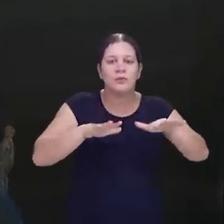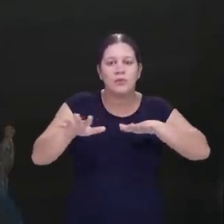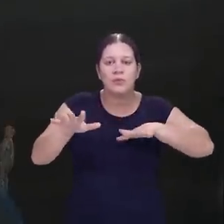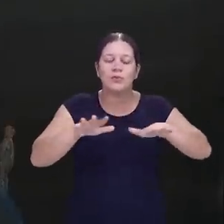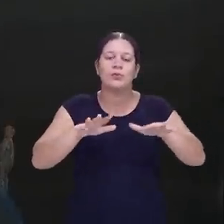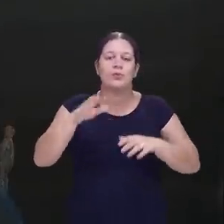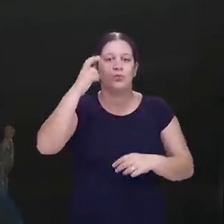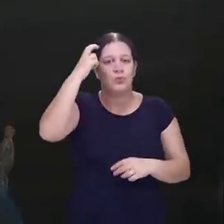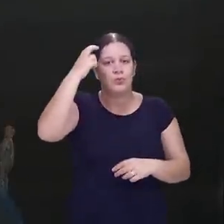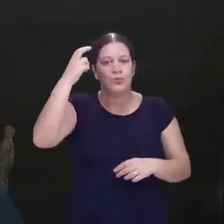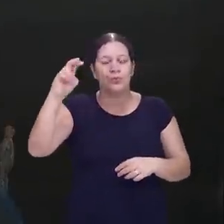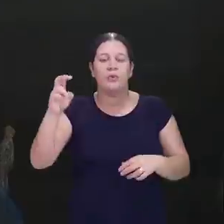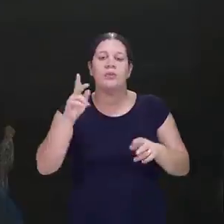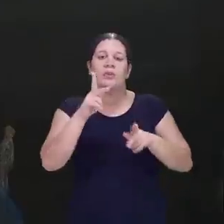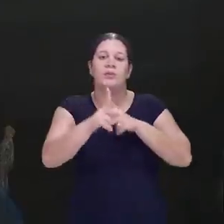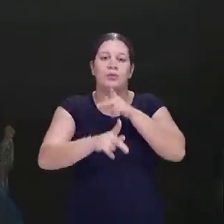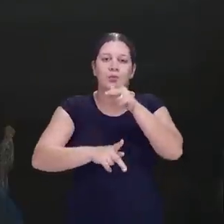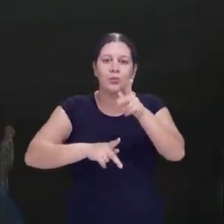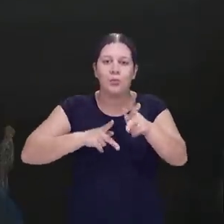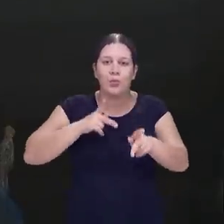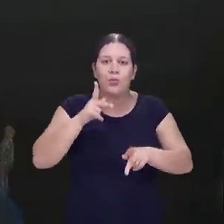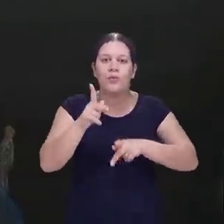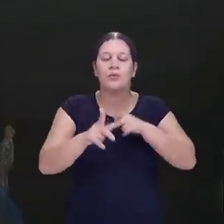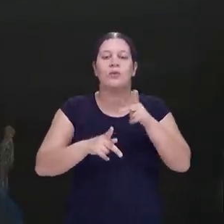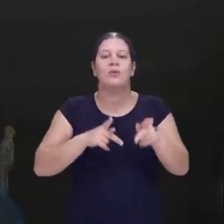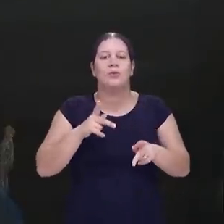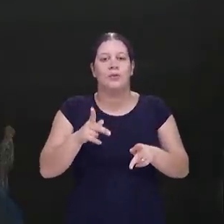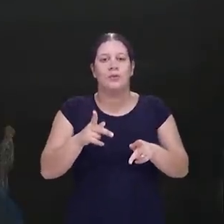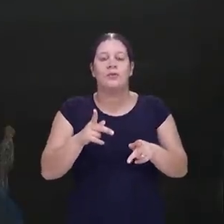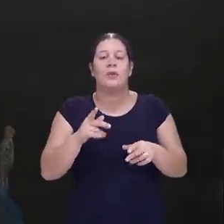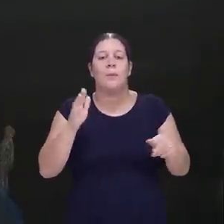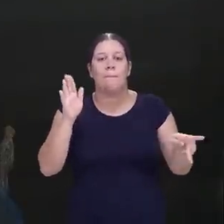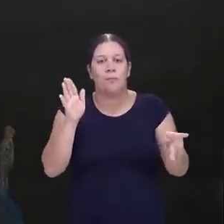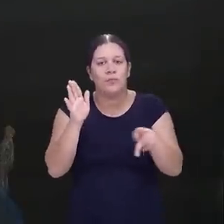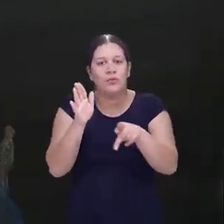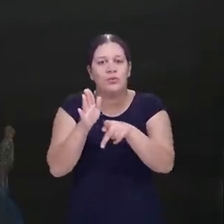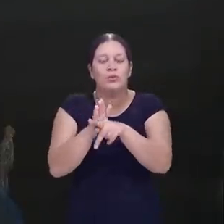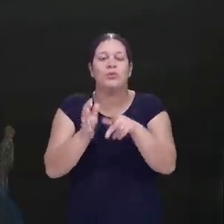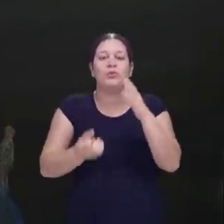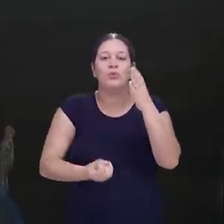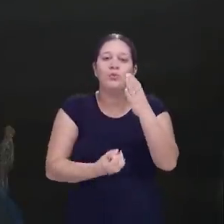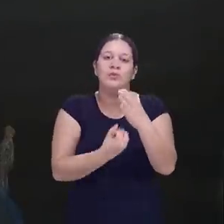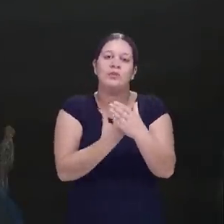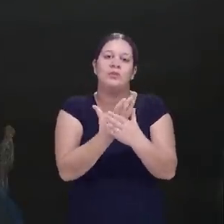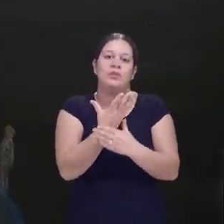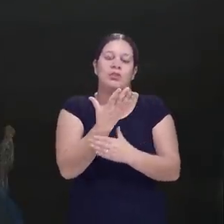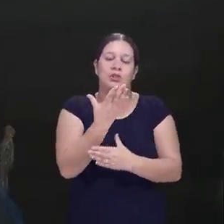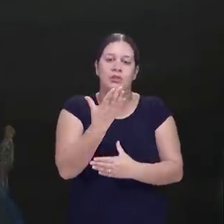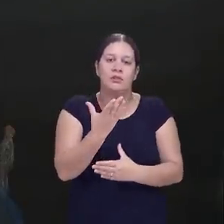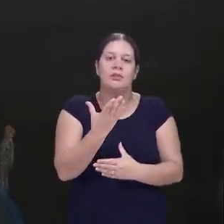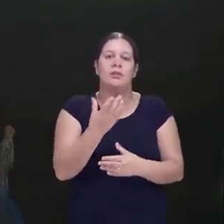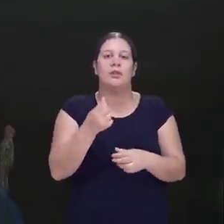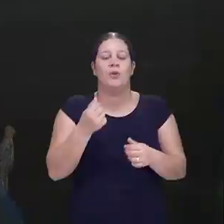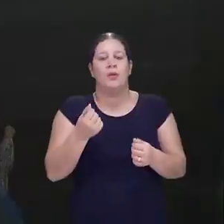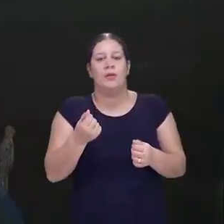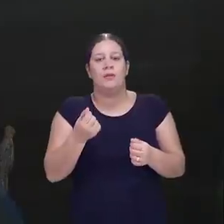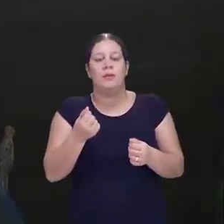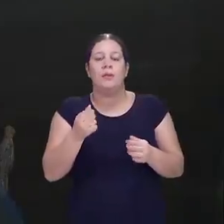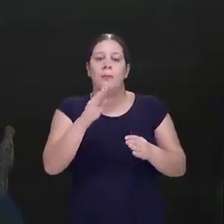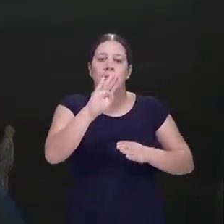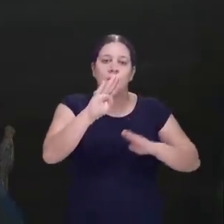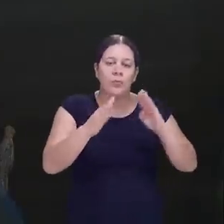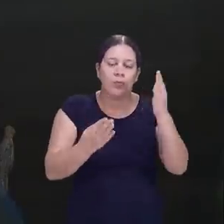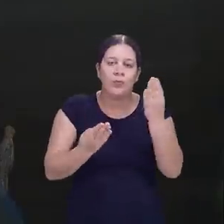cultural. Então, ele faz parte de um povo, não necessariamente quando a gente entra na parte de origem de